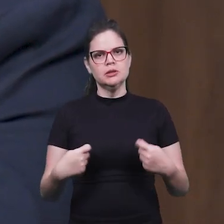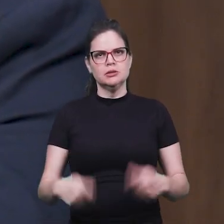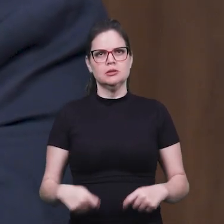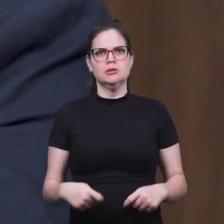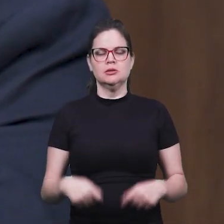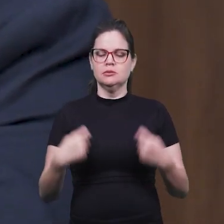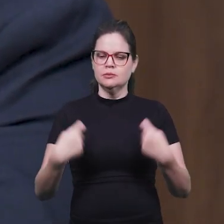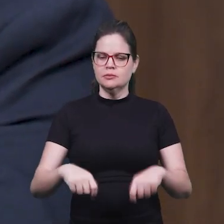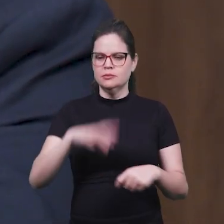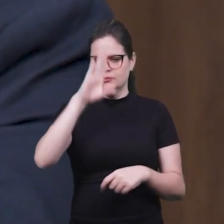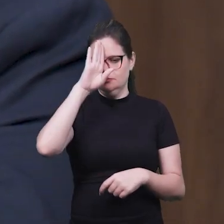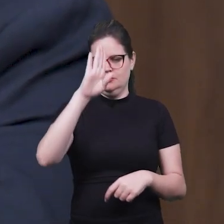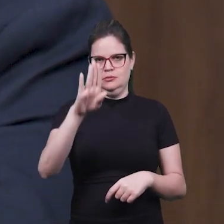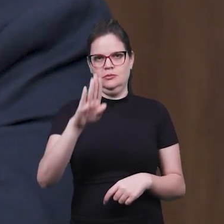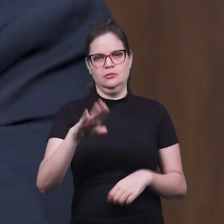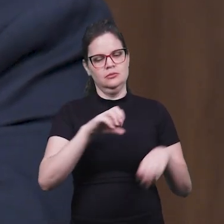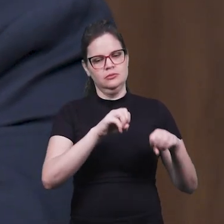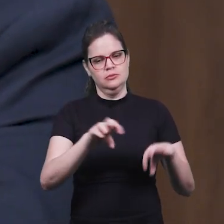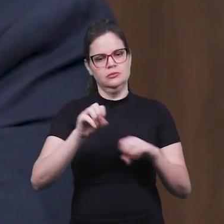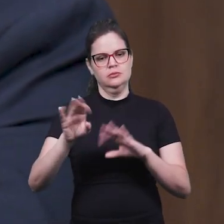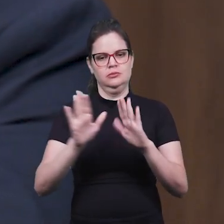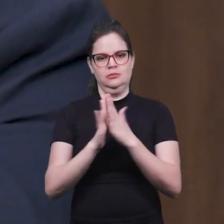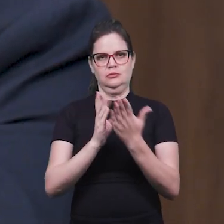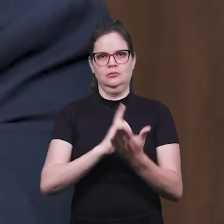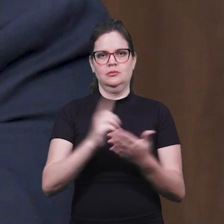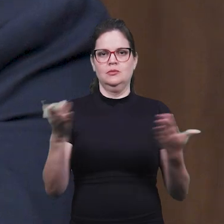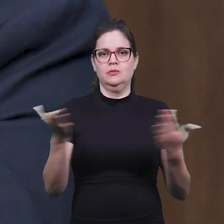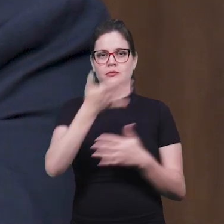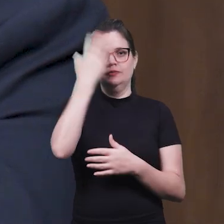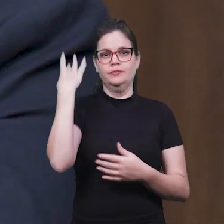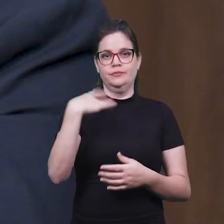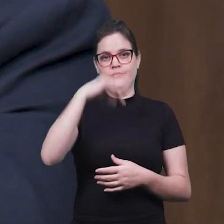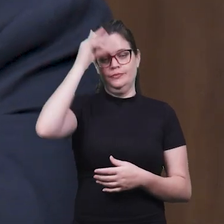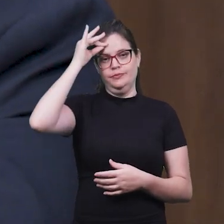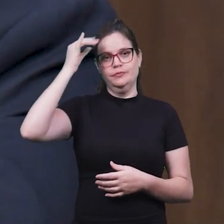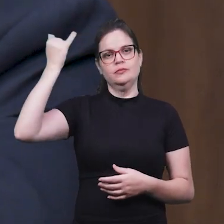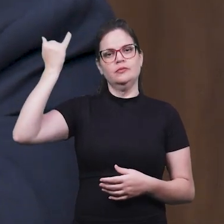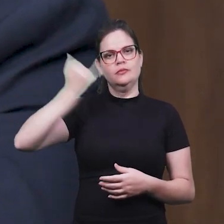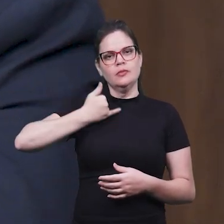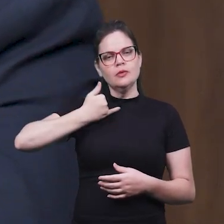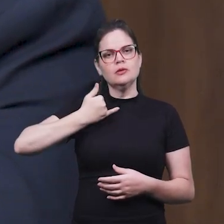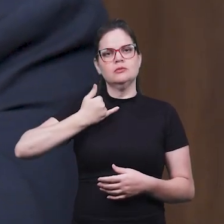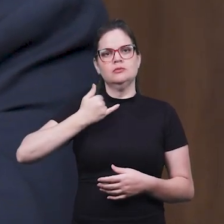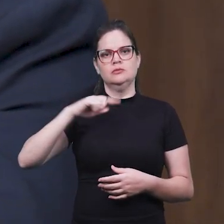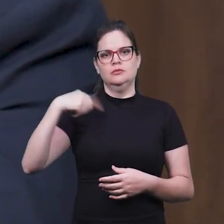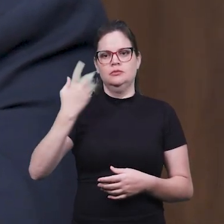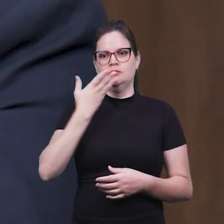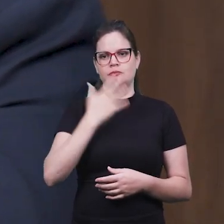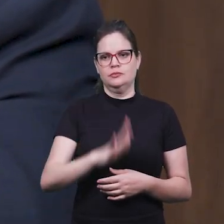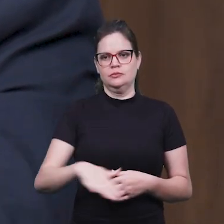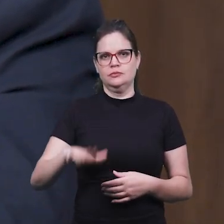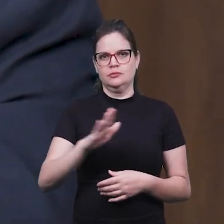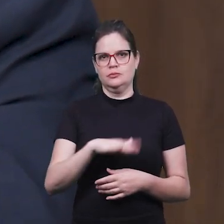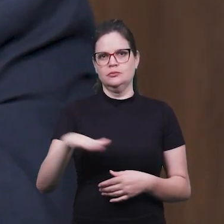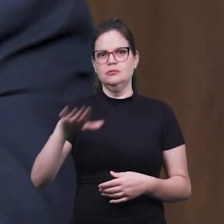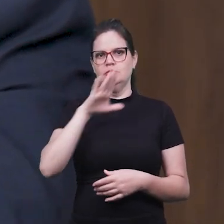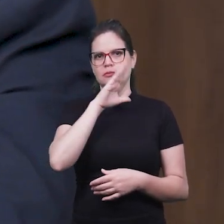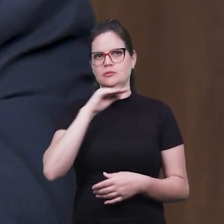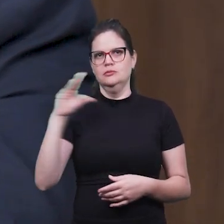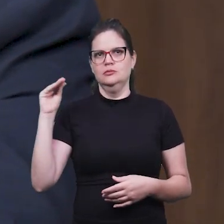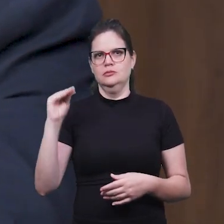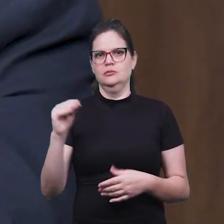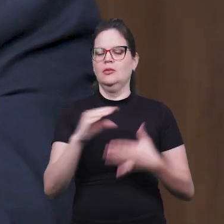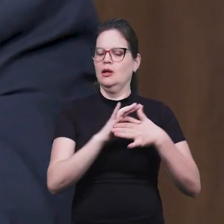hoje, que eu digo isso hoje, o Espírito Santo nos deu uma linha. Nós temos crianças, intermediários e adolescentes. Levem